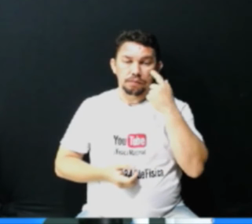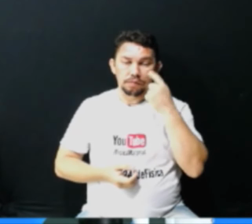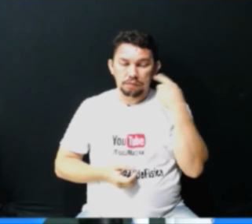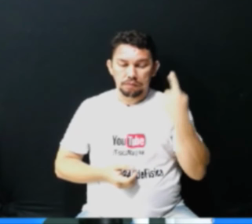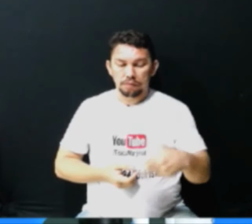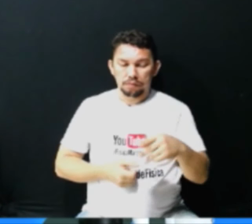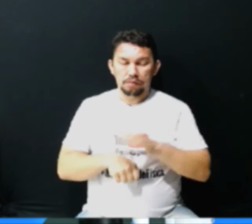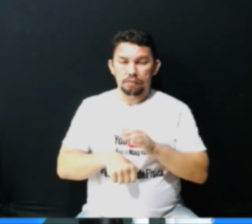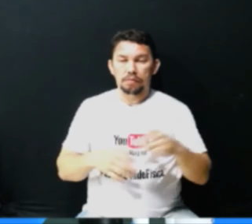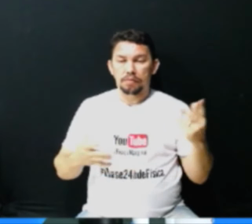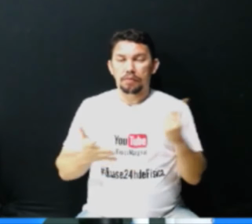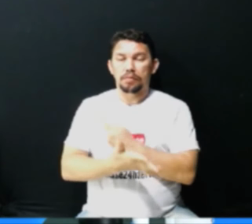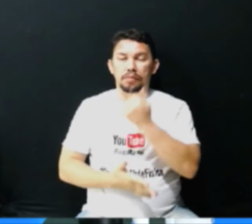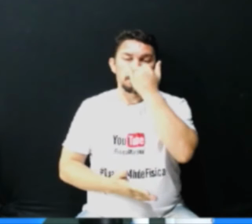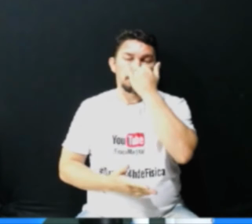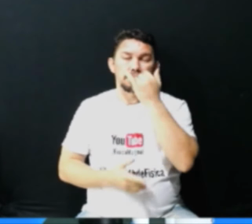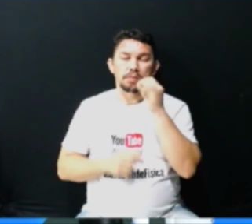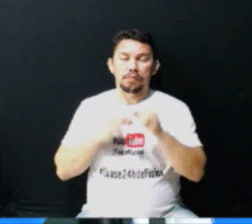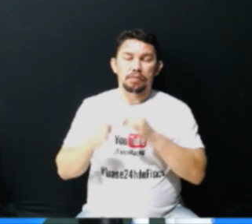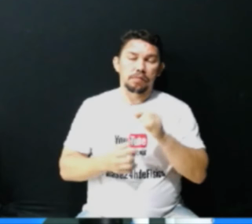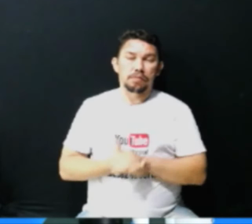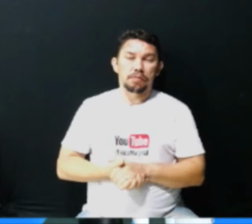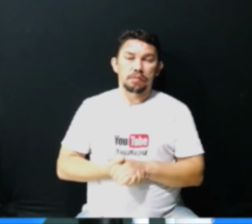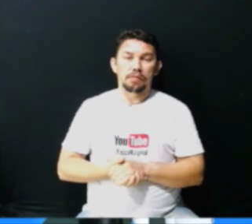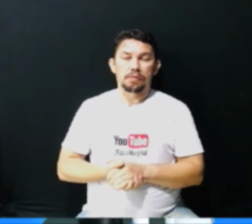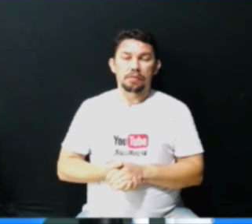que aconteceria? Bom, como isso é um